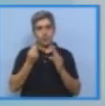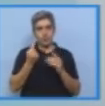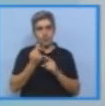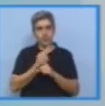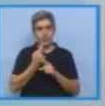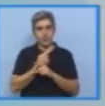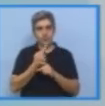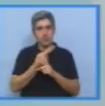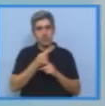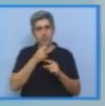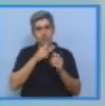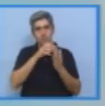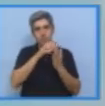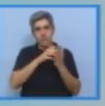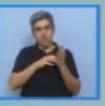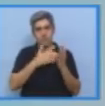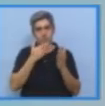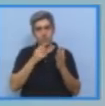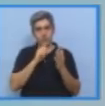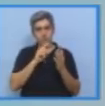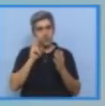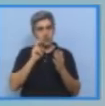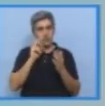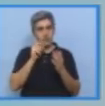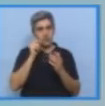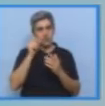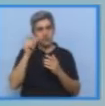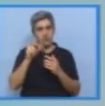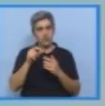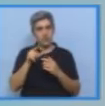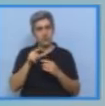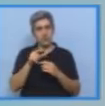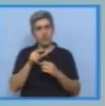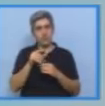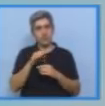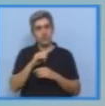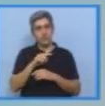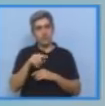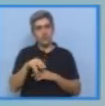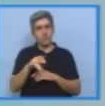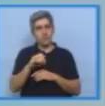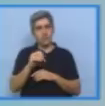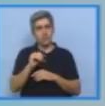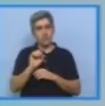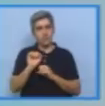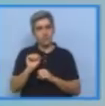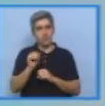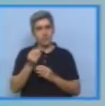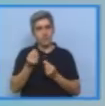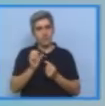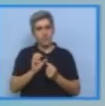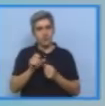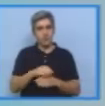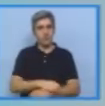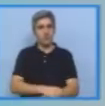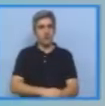facto, é uma narrativa bela que podemos ouvir do narrador de São Marcos e que é muito próprio do seu estilo.